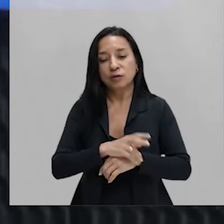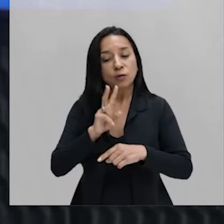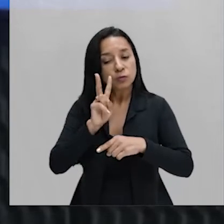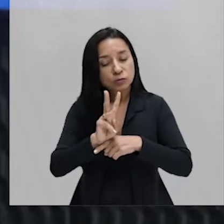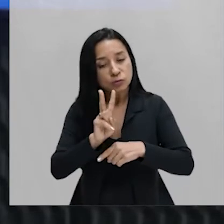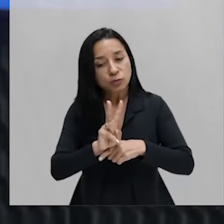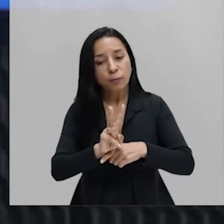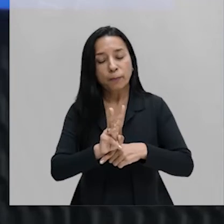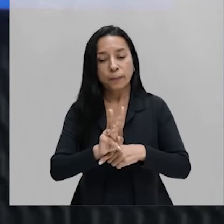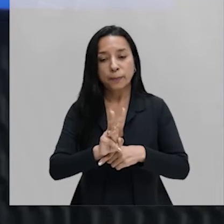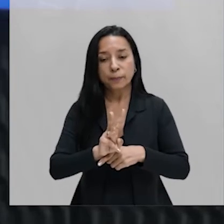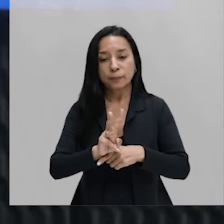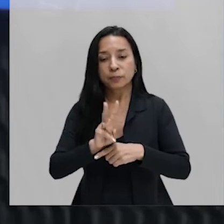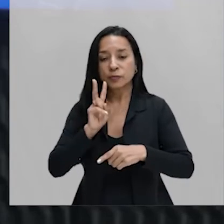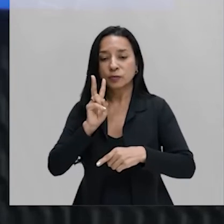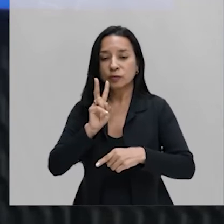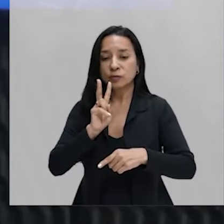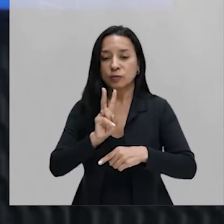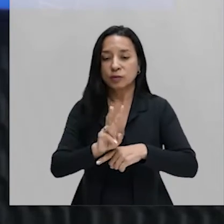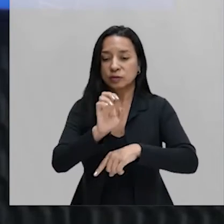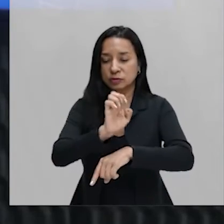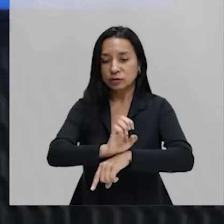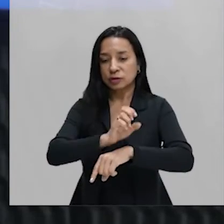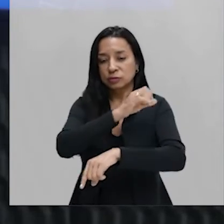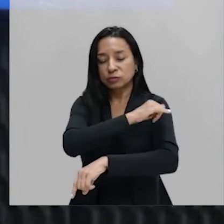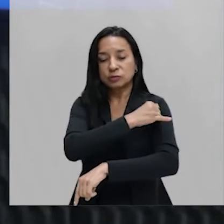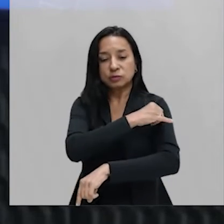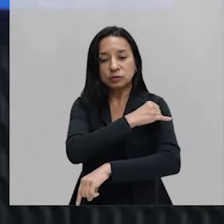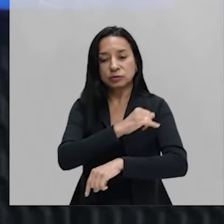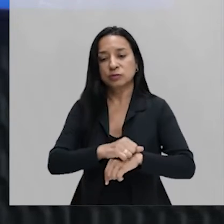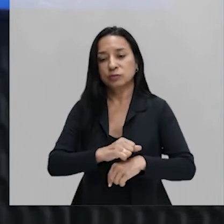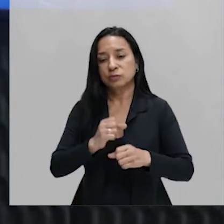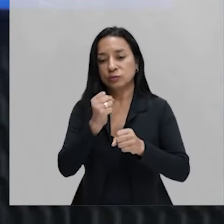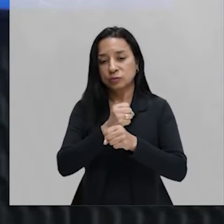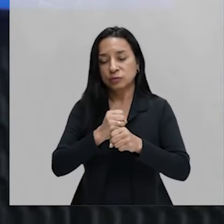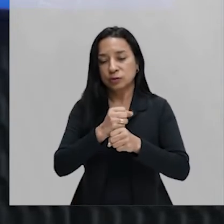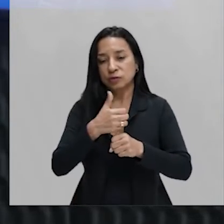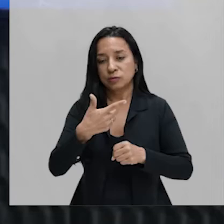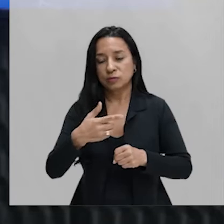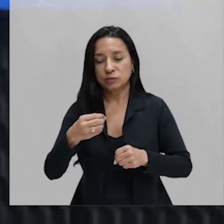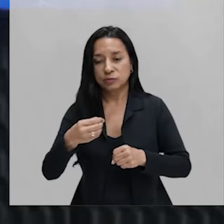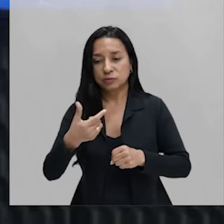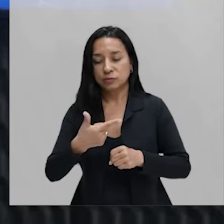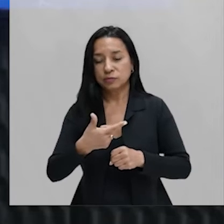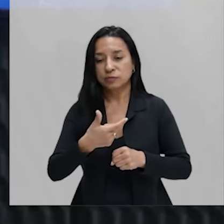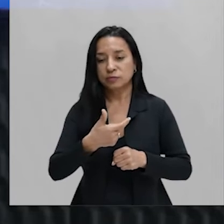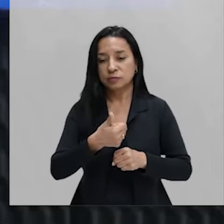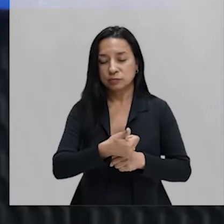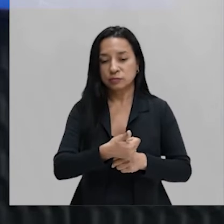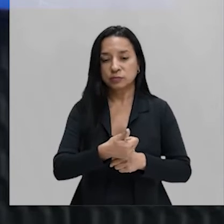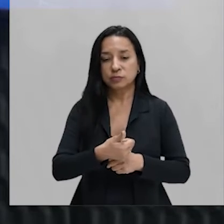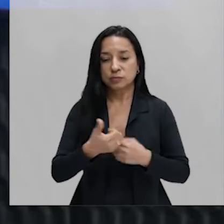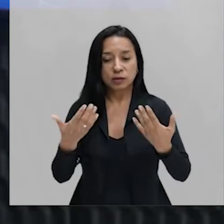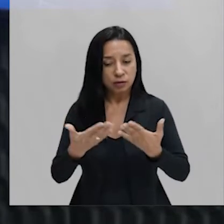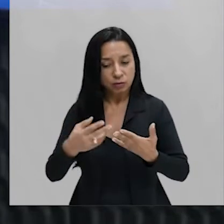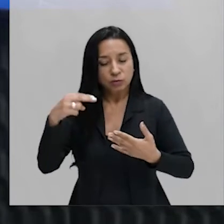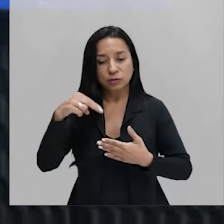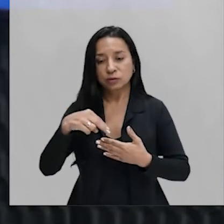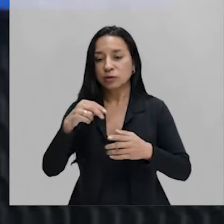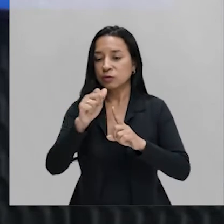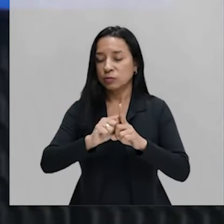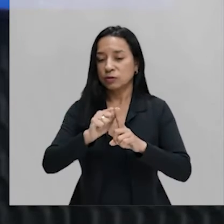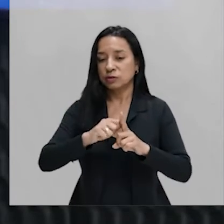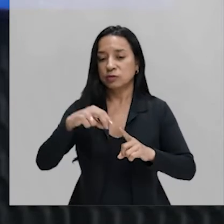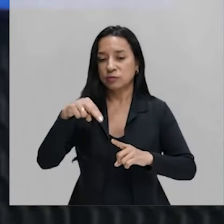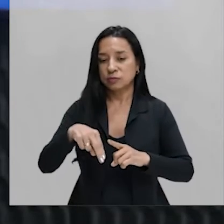pelo Rio de Janeiro, pelo estado do Rio de Janeiro, em 2021, agora em novembro, esse mês passado, e já formou mais ou